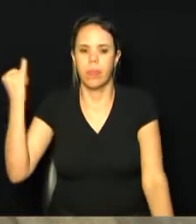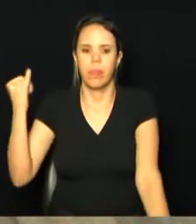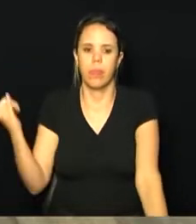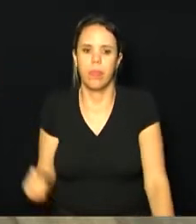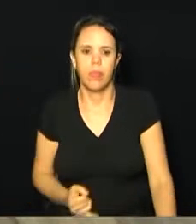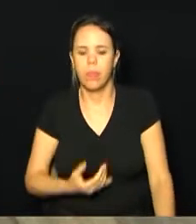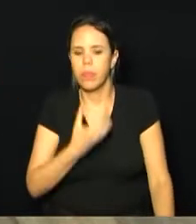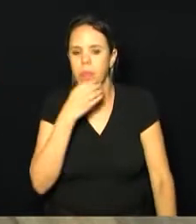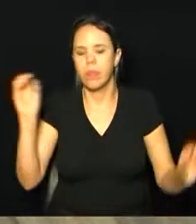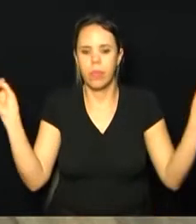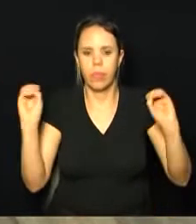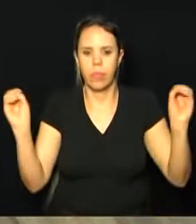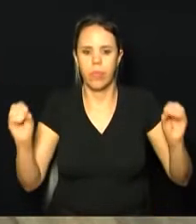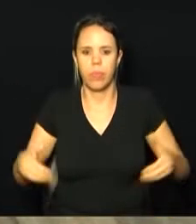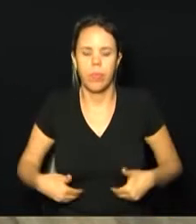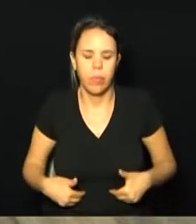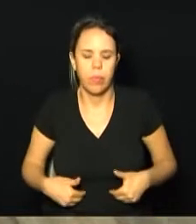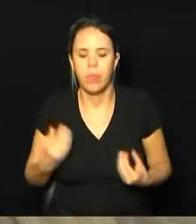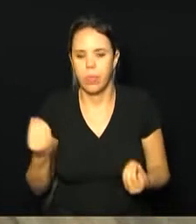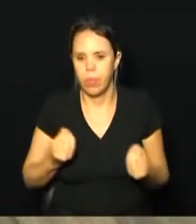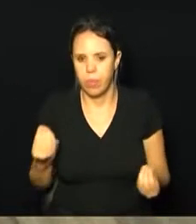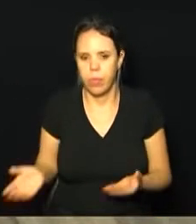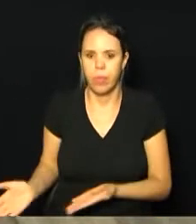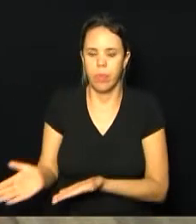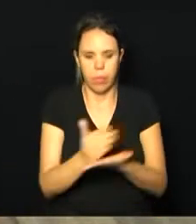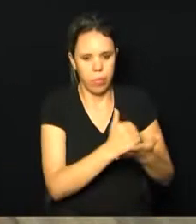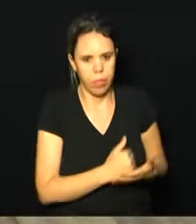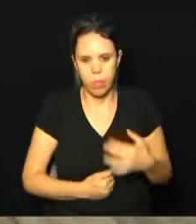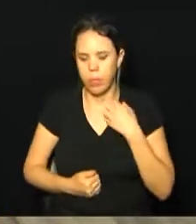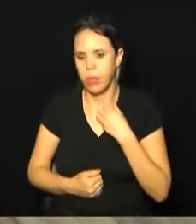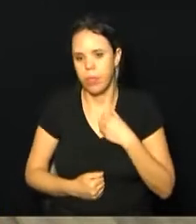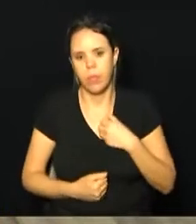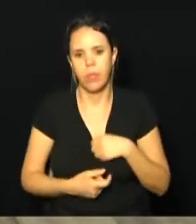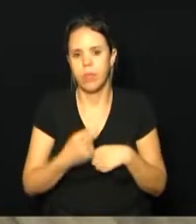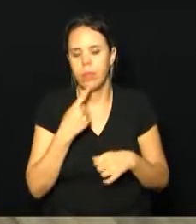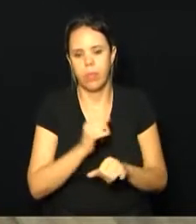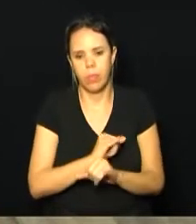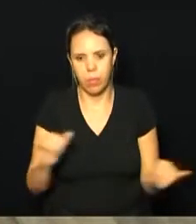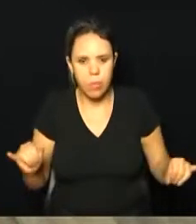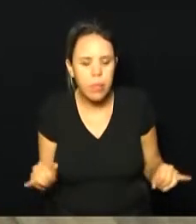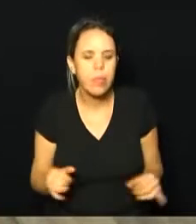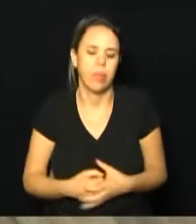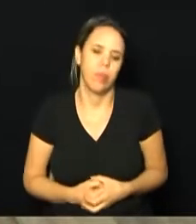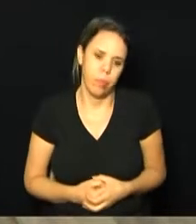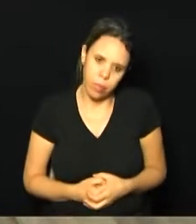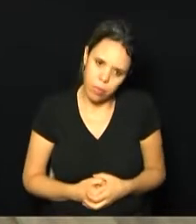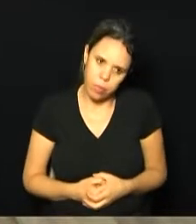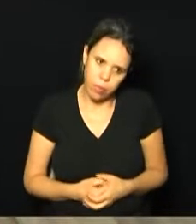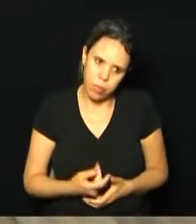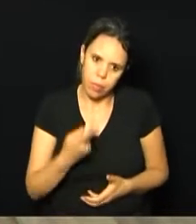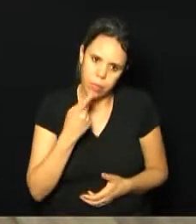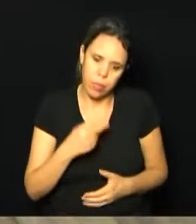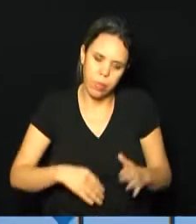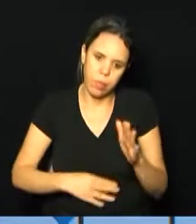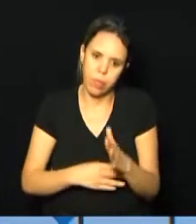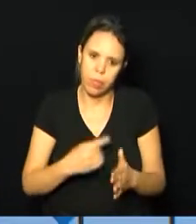importantíssima, Natal Sem Fome. Como é que está a arrecadação, Mirna Abreu? Campanha que, inclusive, antes eu vou frisar, a Câmara